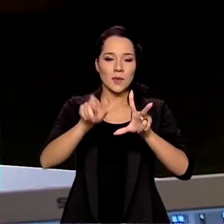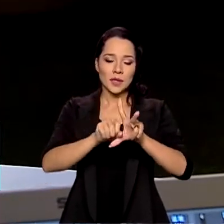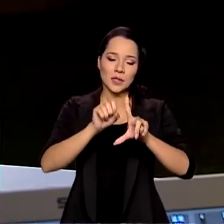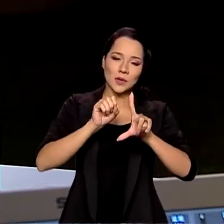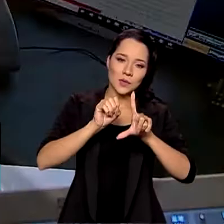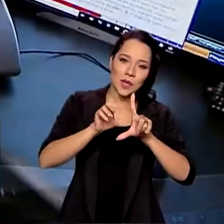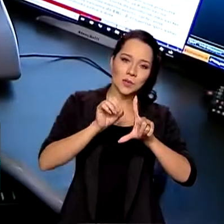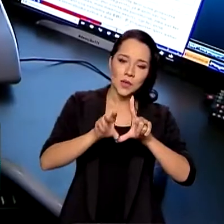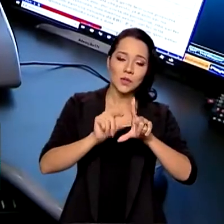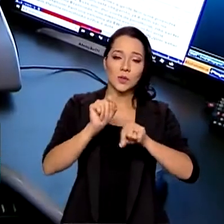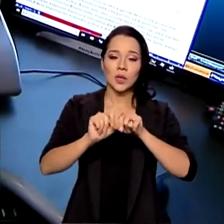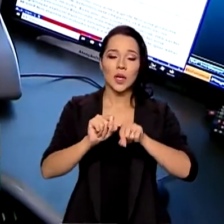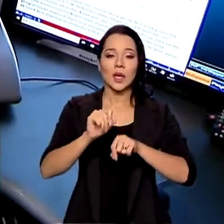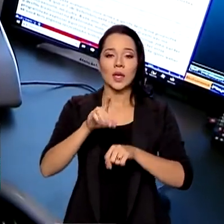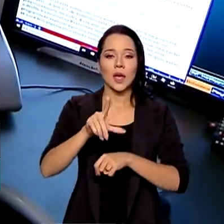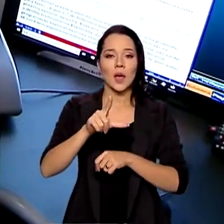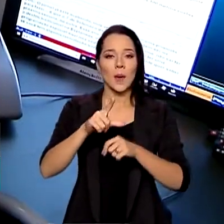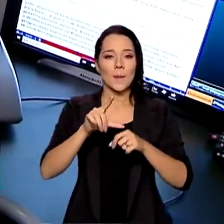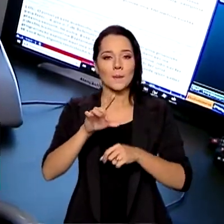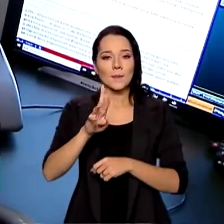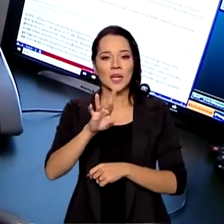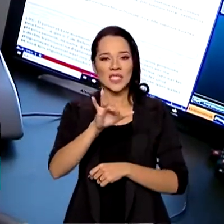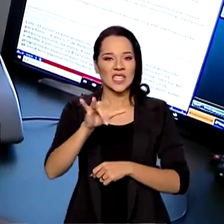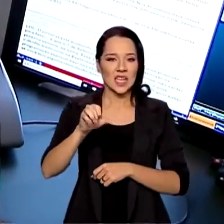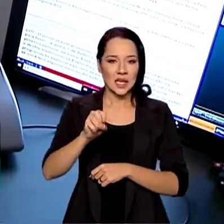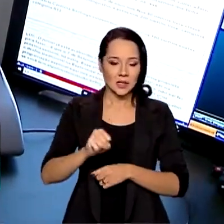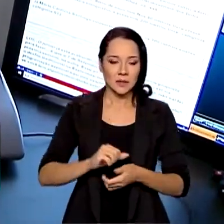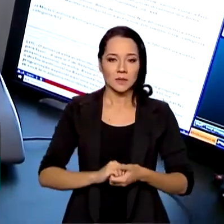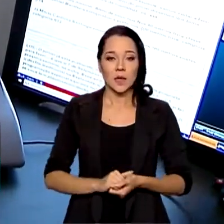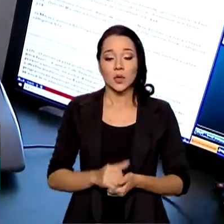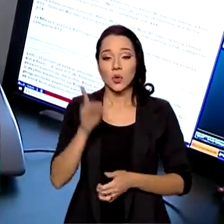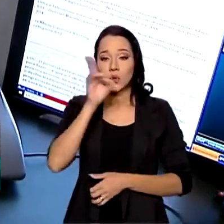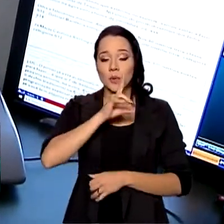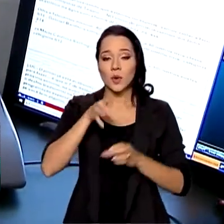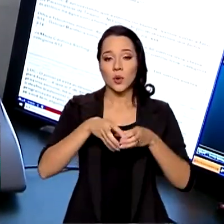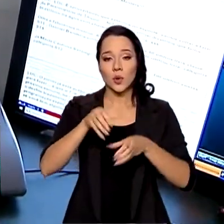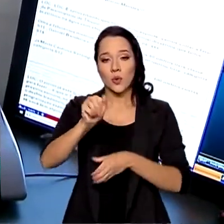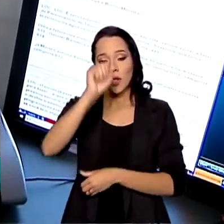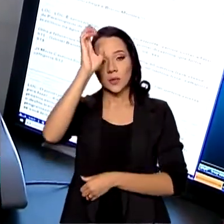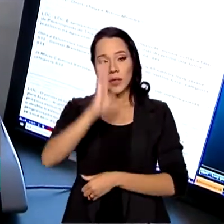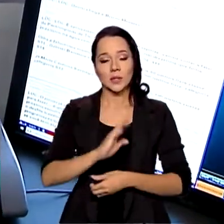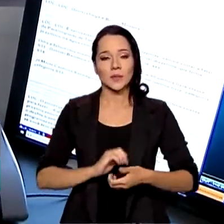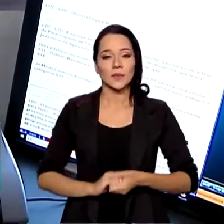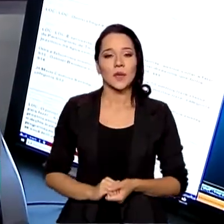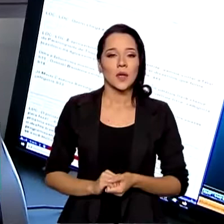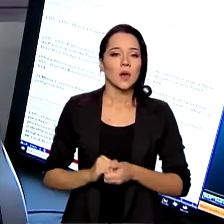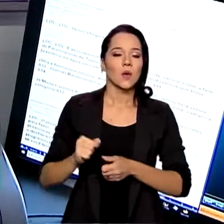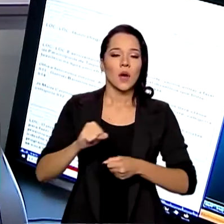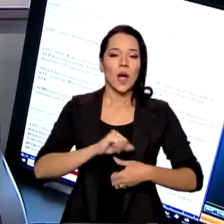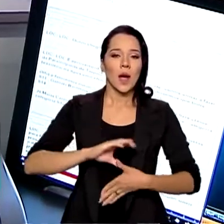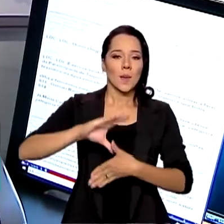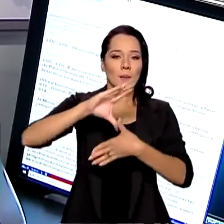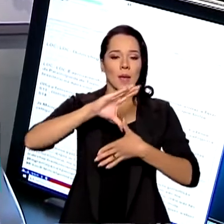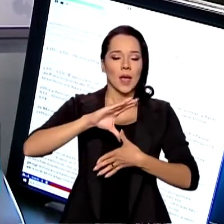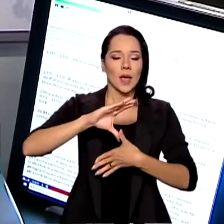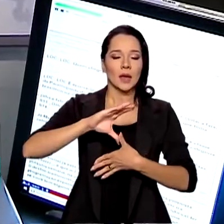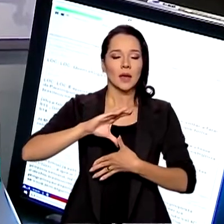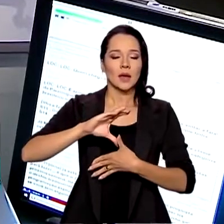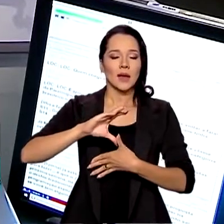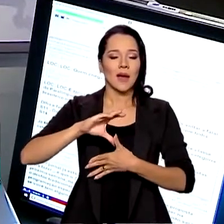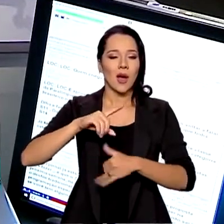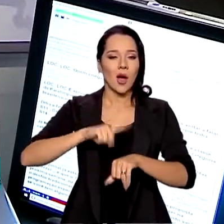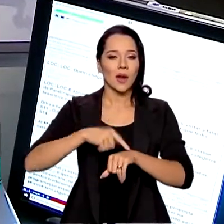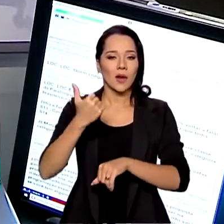transmite, Brasiliense e Porto Velho, a partir das 16h. No domingo, Série A do Brasileirão, com América Mineira e Ceará às 11h.